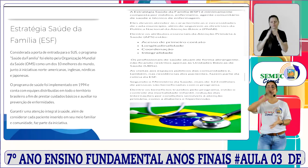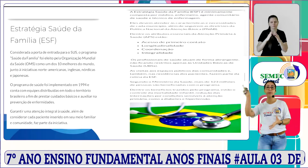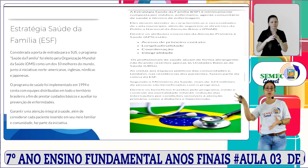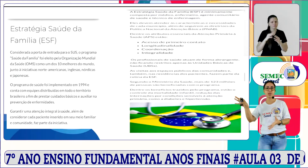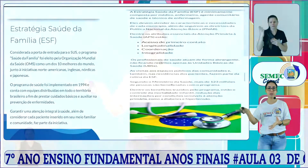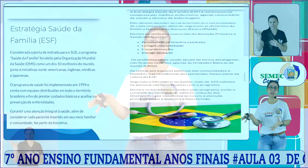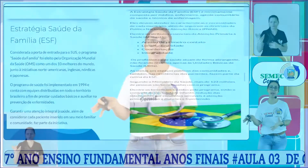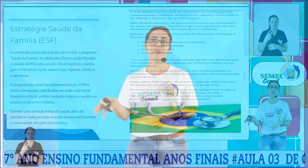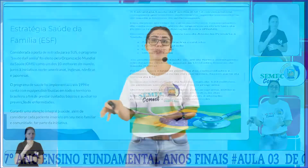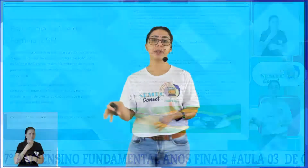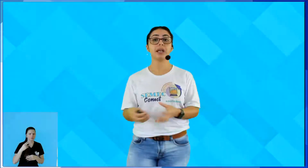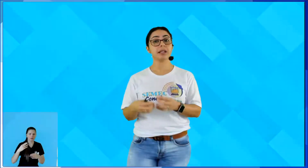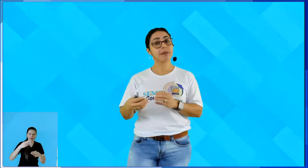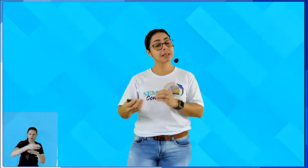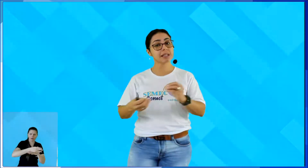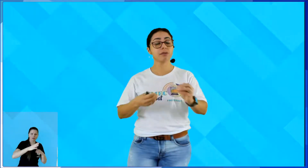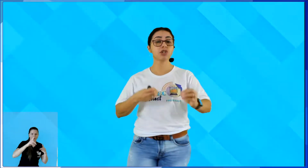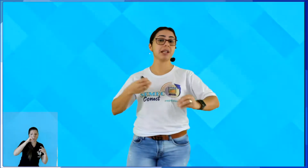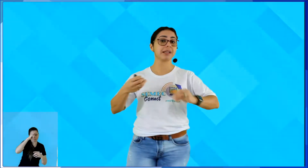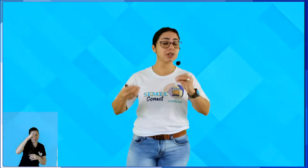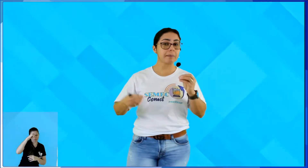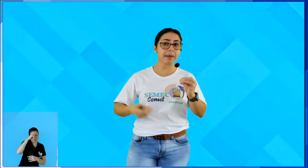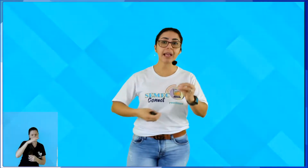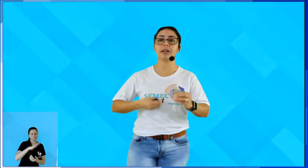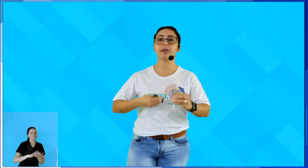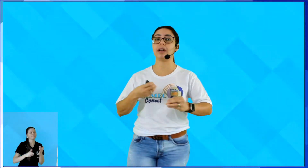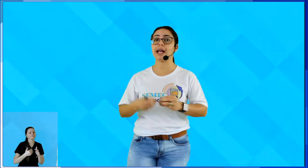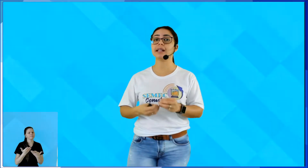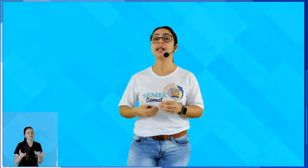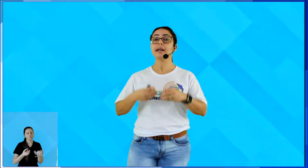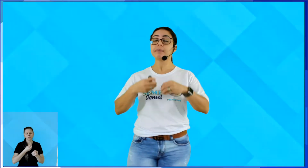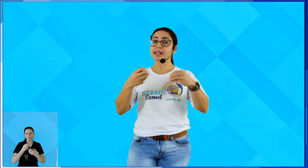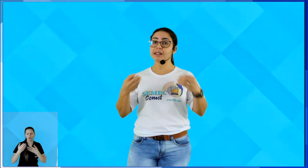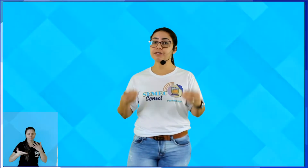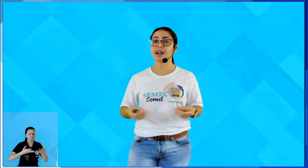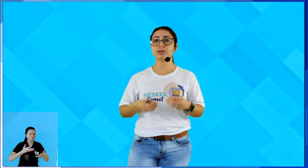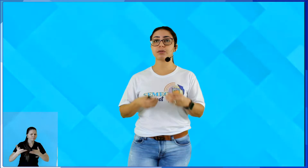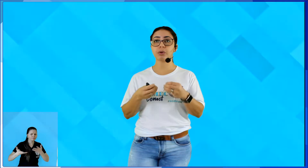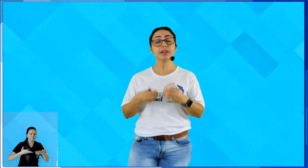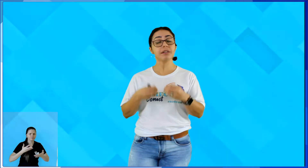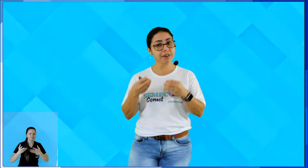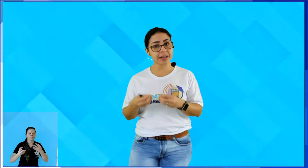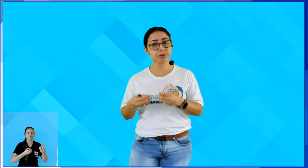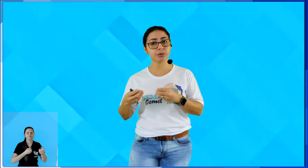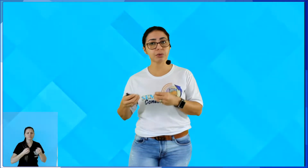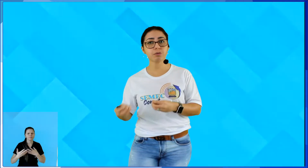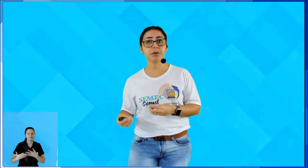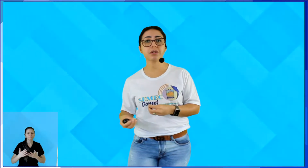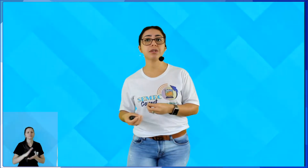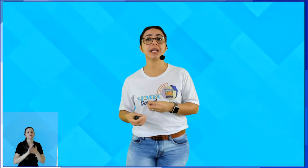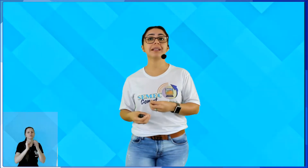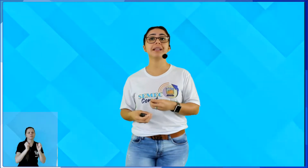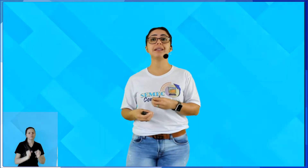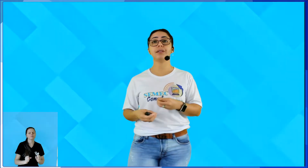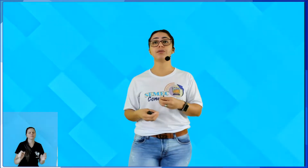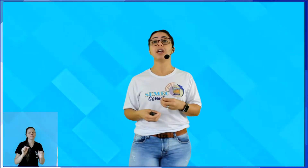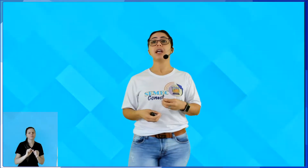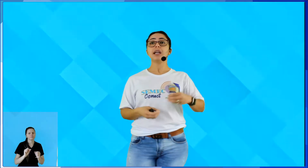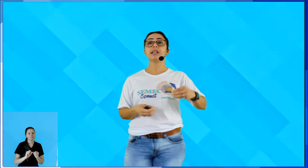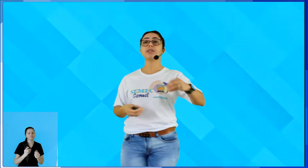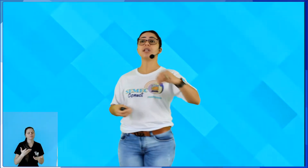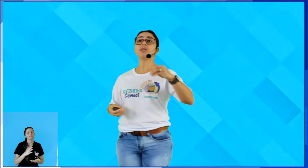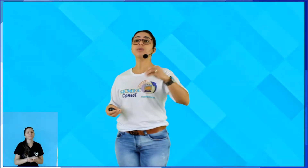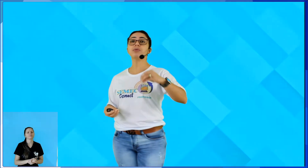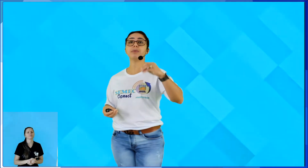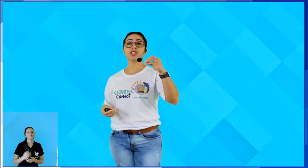naquele postinho de saúde. Então, assim, é uma estratégia bem articulada para que, de fato, todos possam ser atendidos.